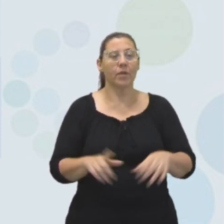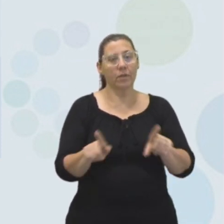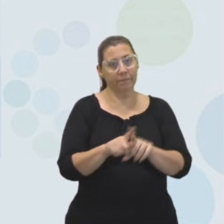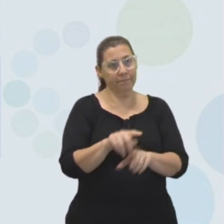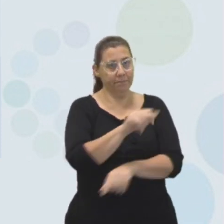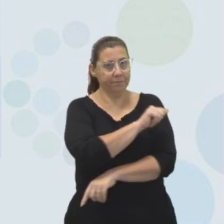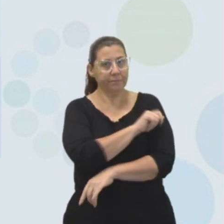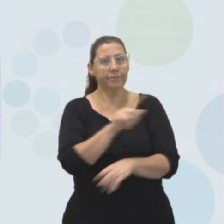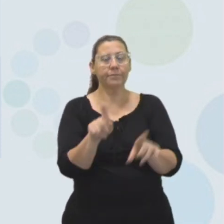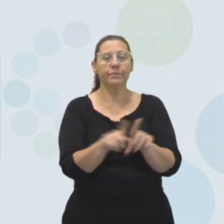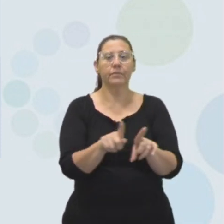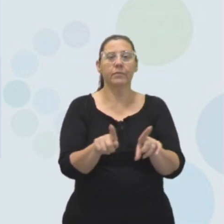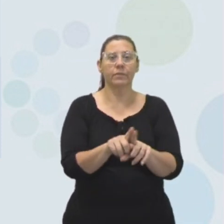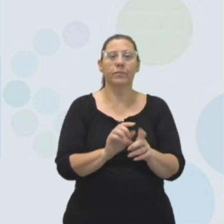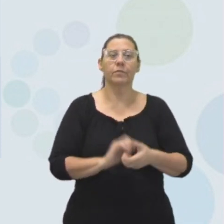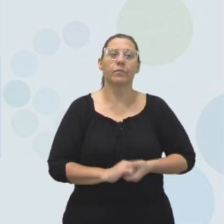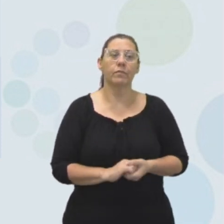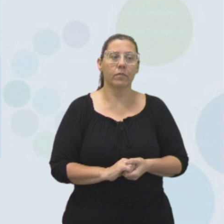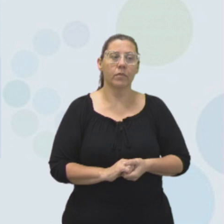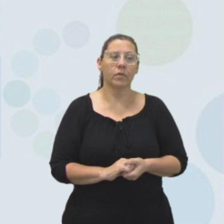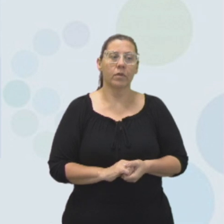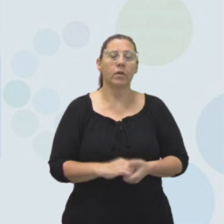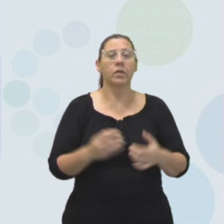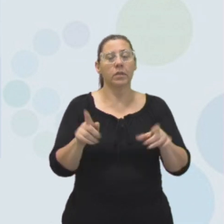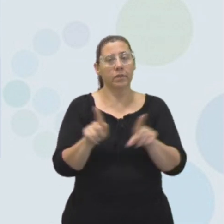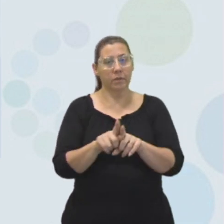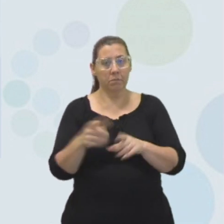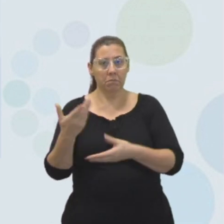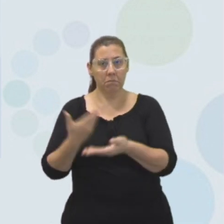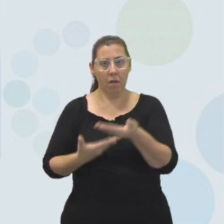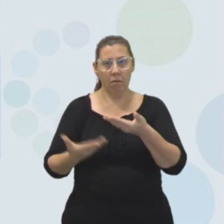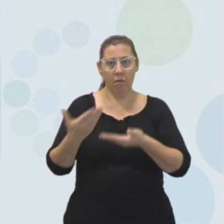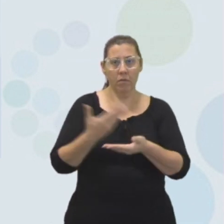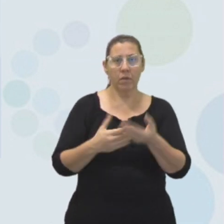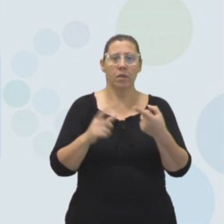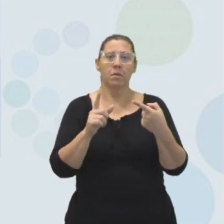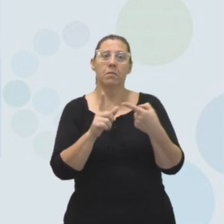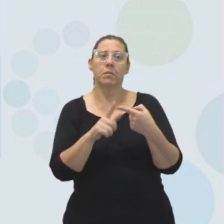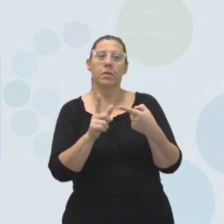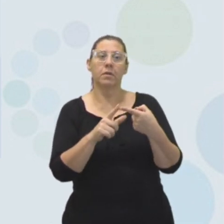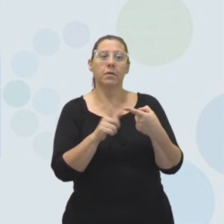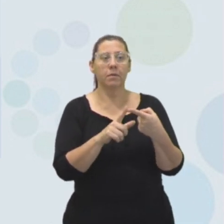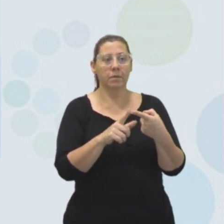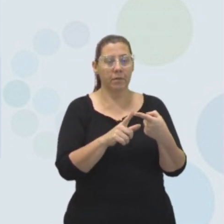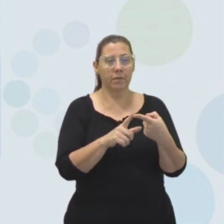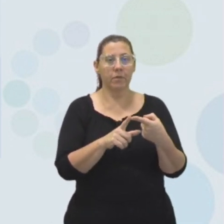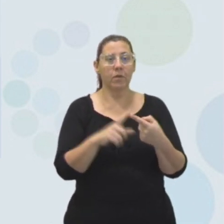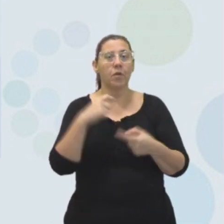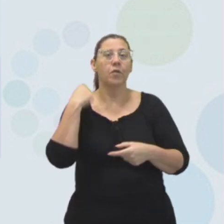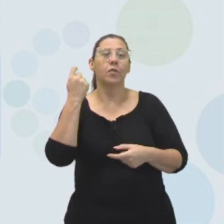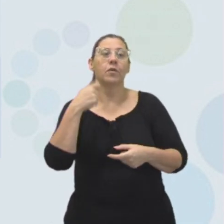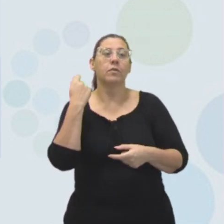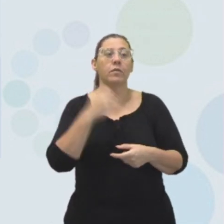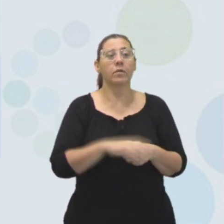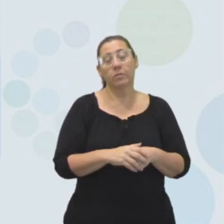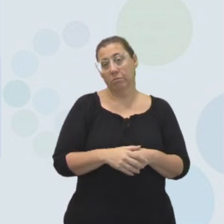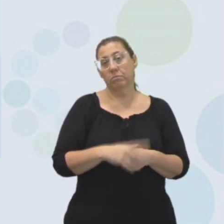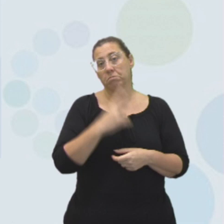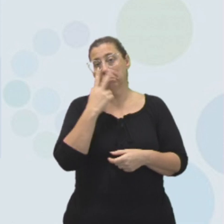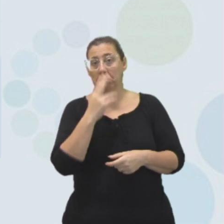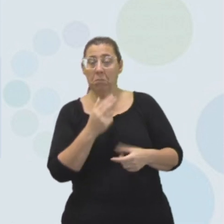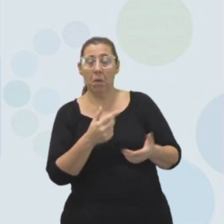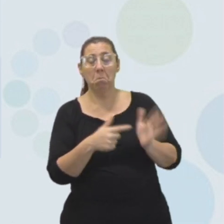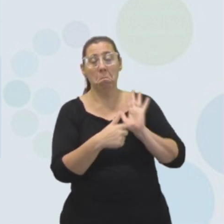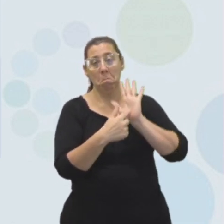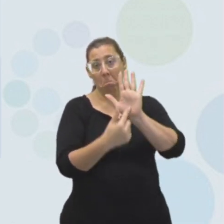também. Ou os professores enquanto mediadores. Primeiro exemplo é o vídeo como documentação,